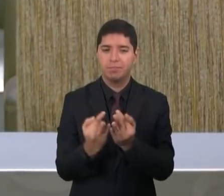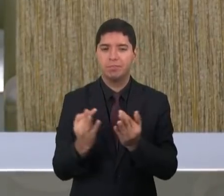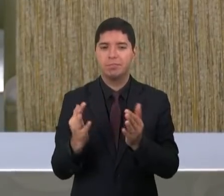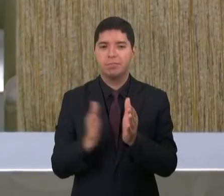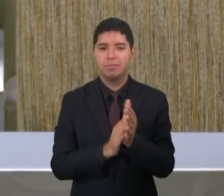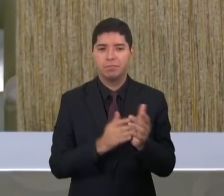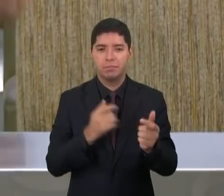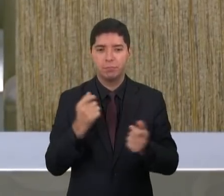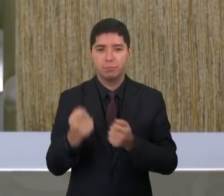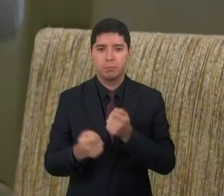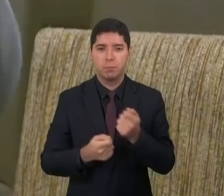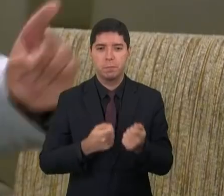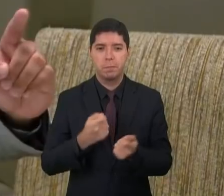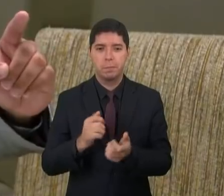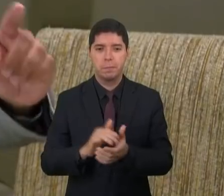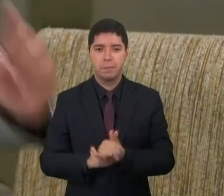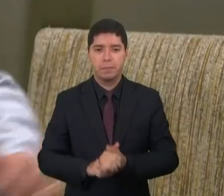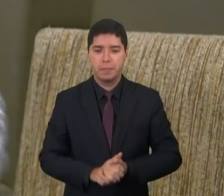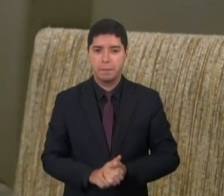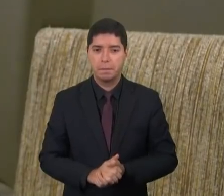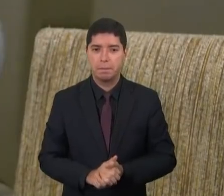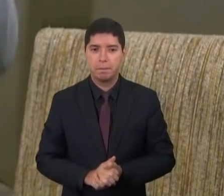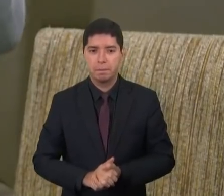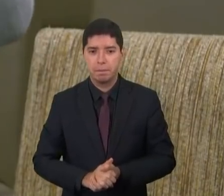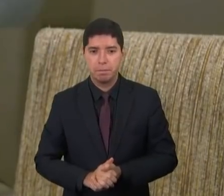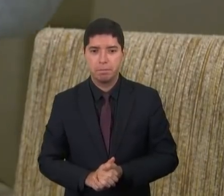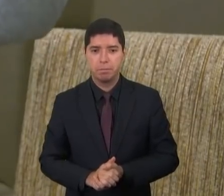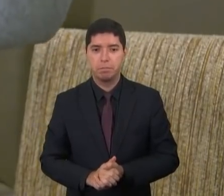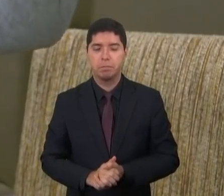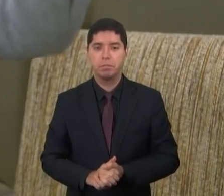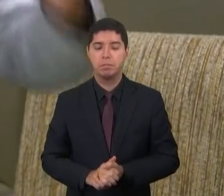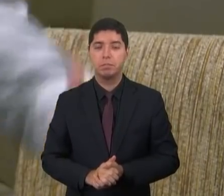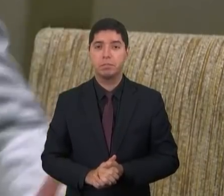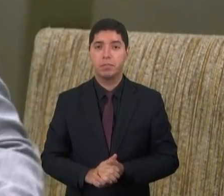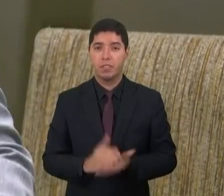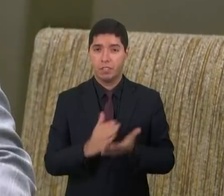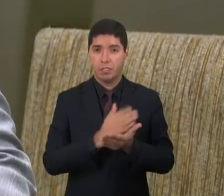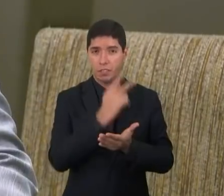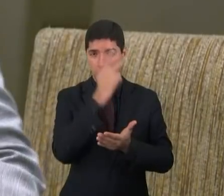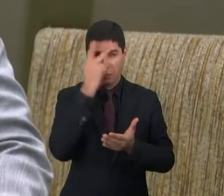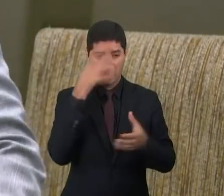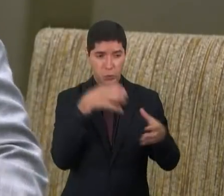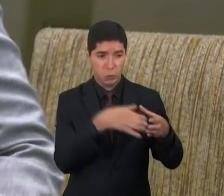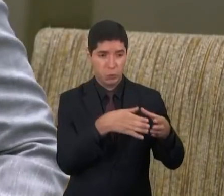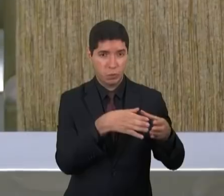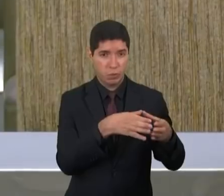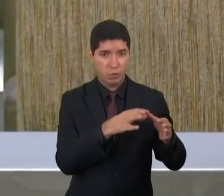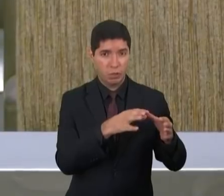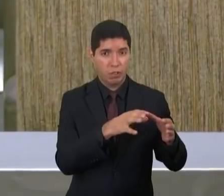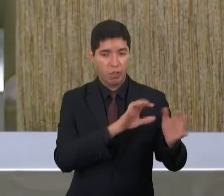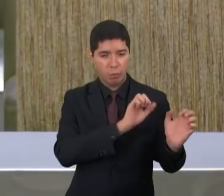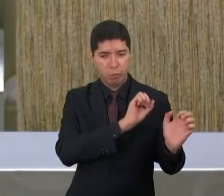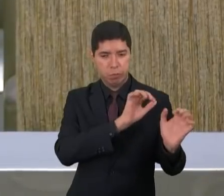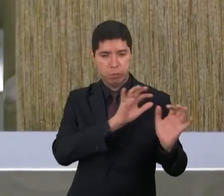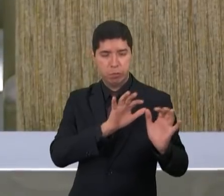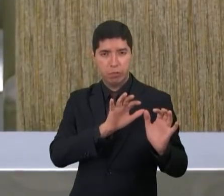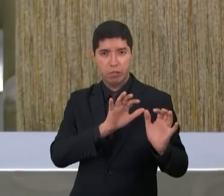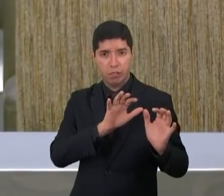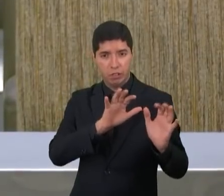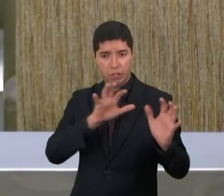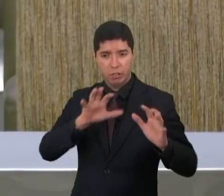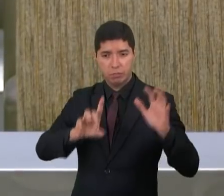Aleluia, existem aqueles que estão se erguendo contra a tua família, mas Deus está dizendo: eu vou